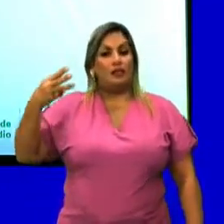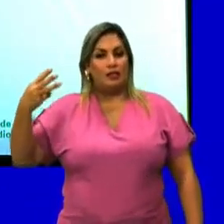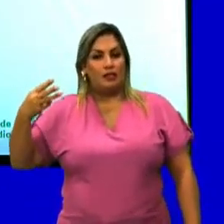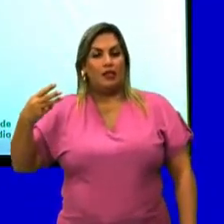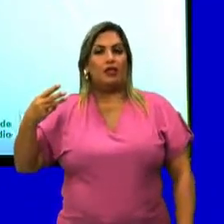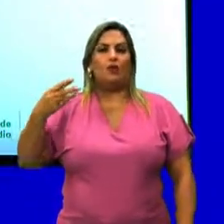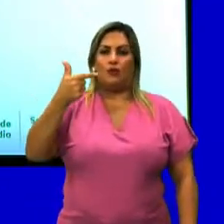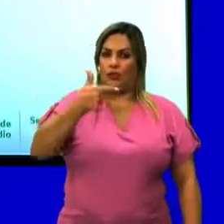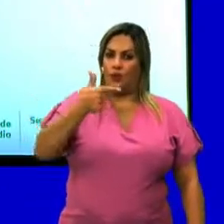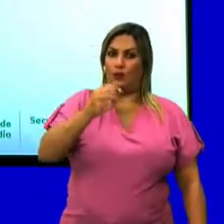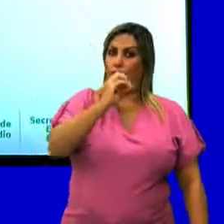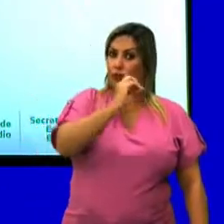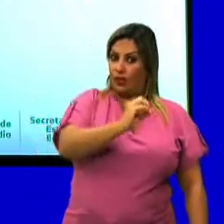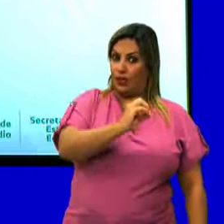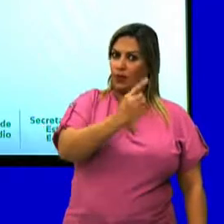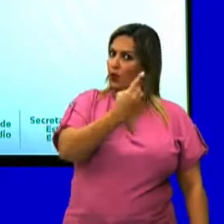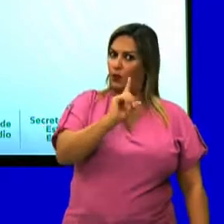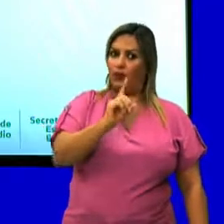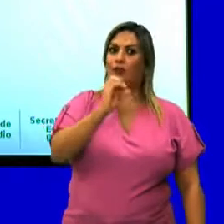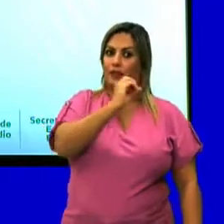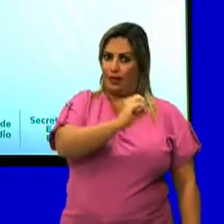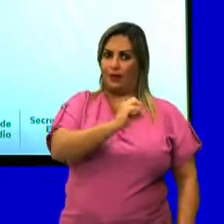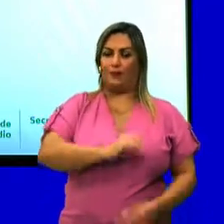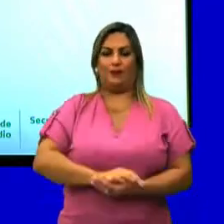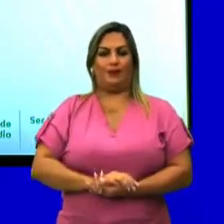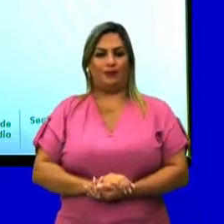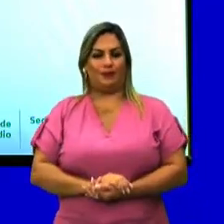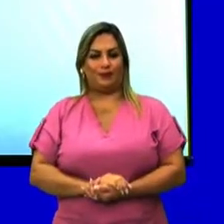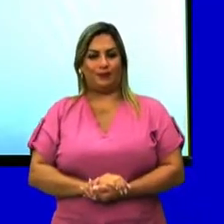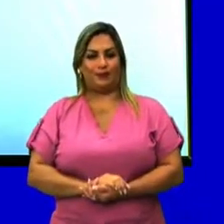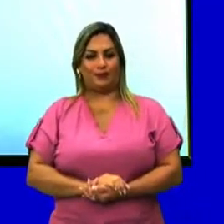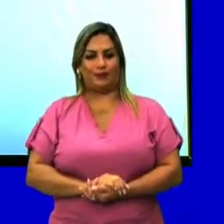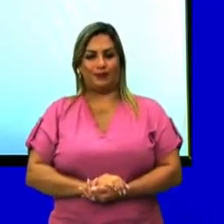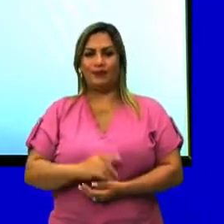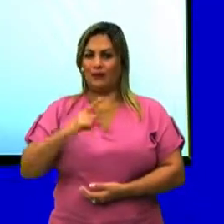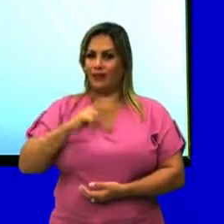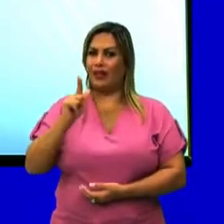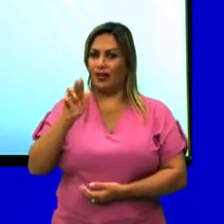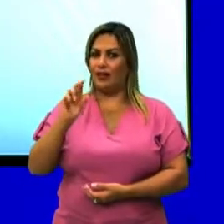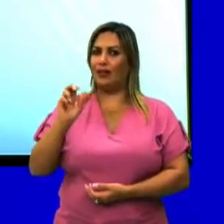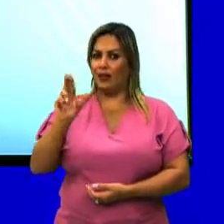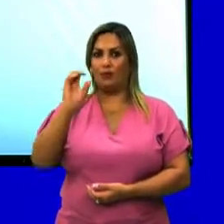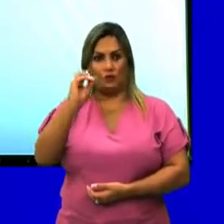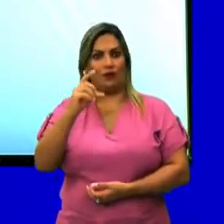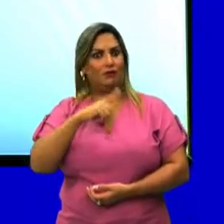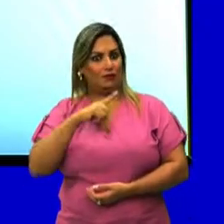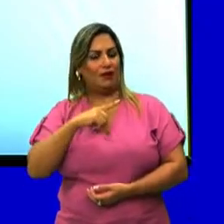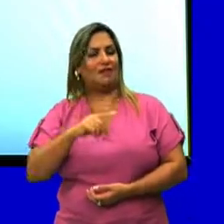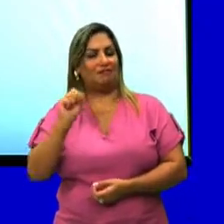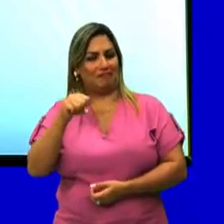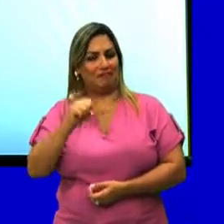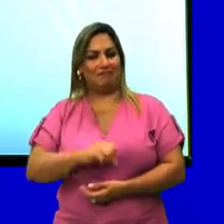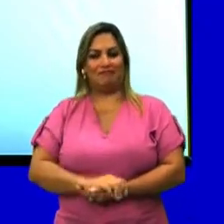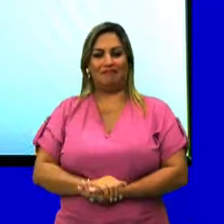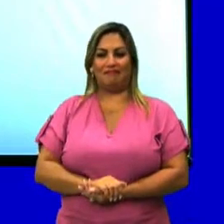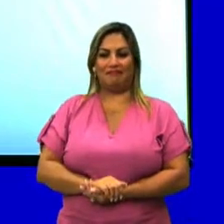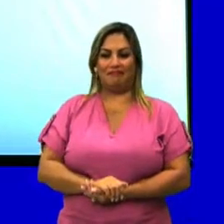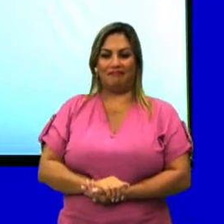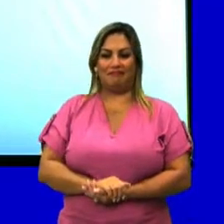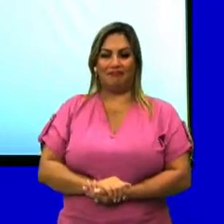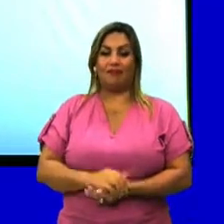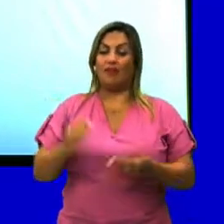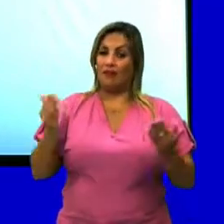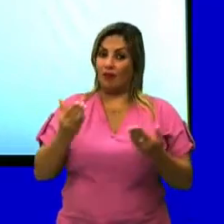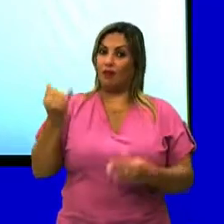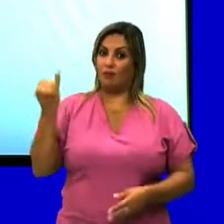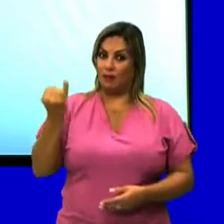grau zero não é do grau 1 não do grau zero tem grau 0 Professor tem a agora nós vamos fazer uma coisa aqui